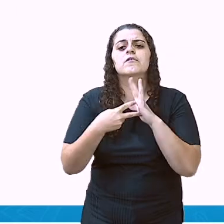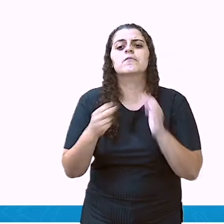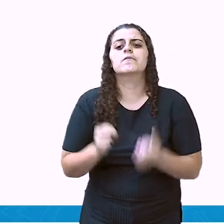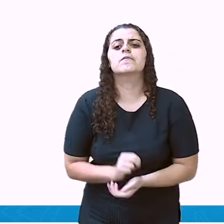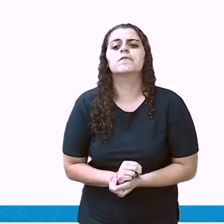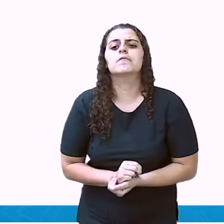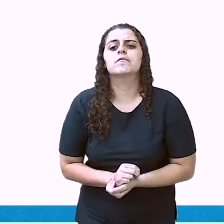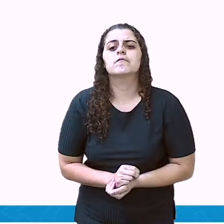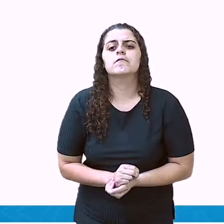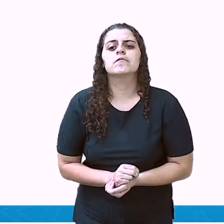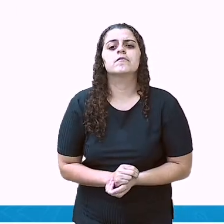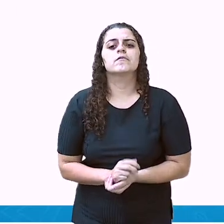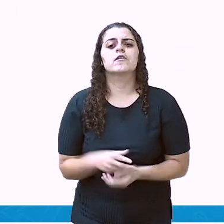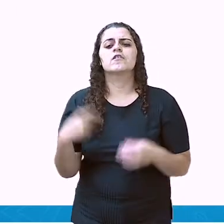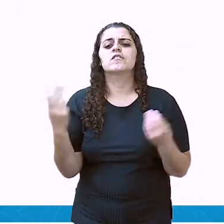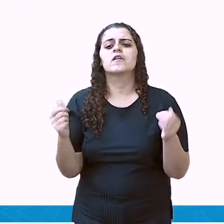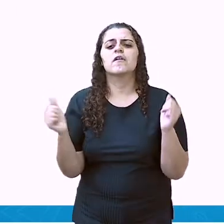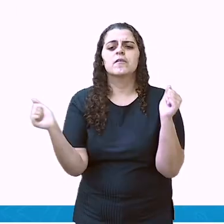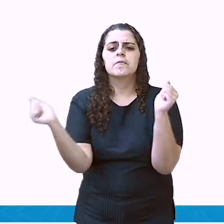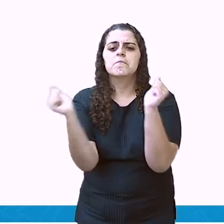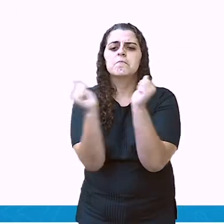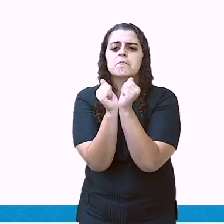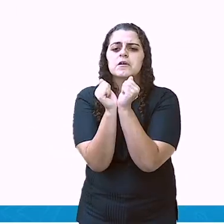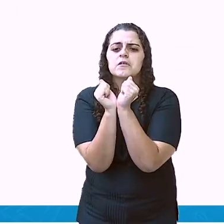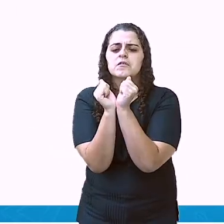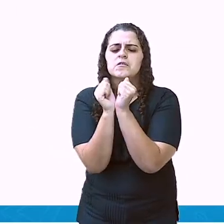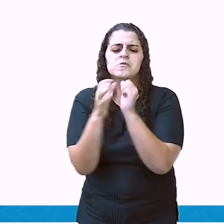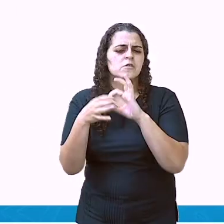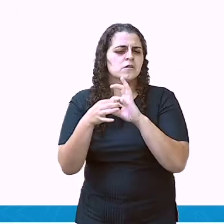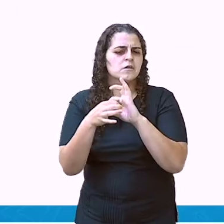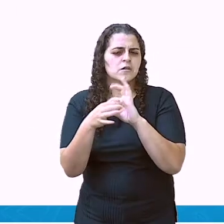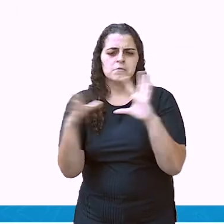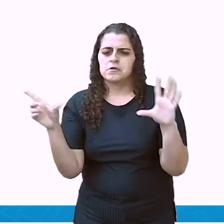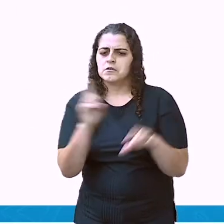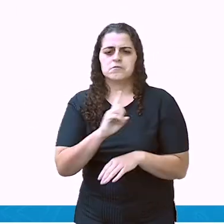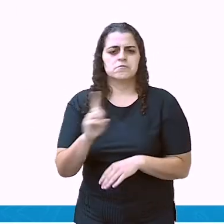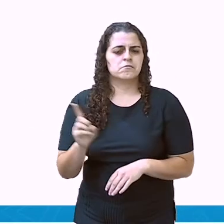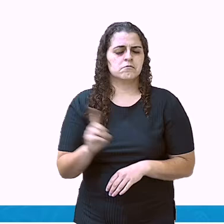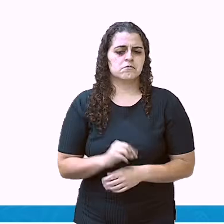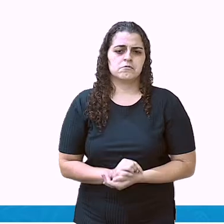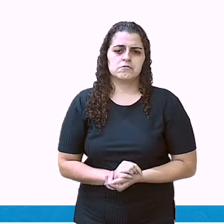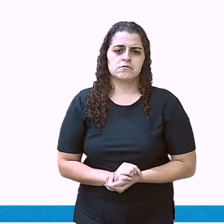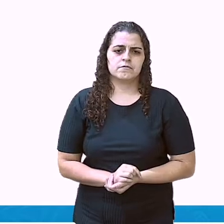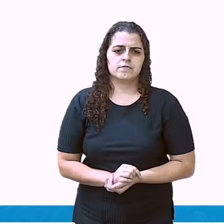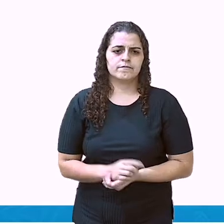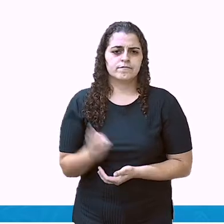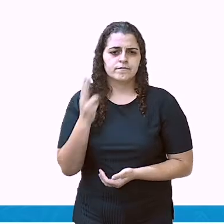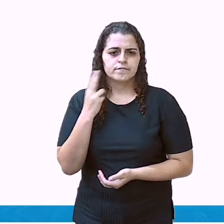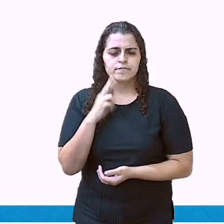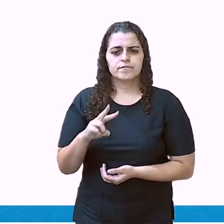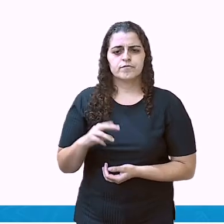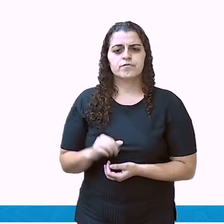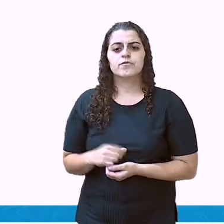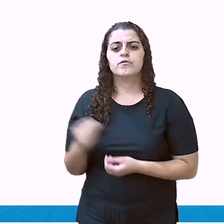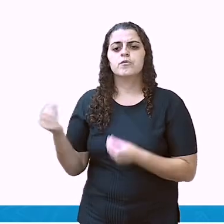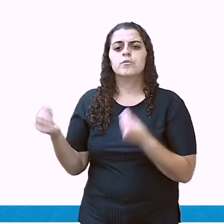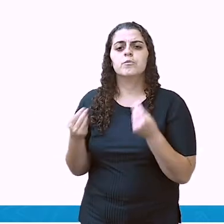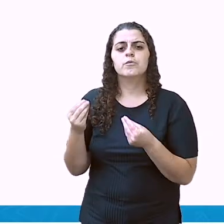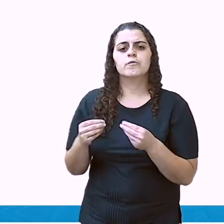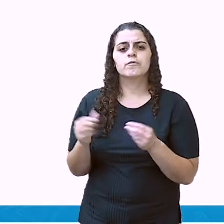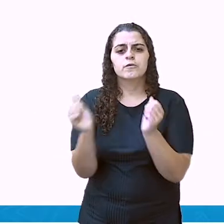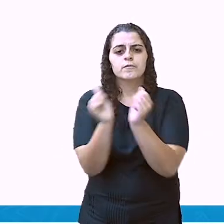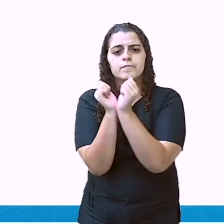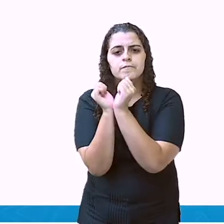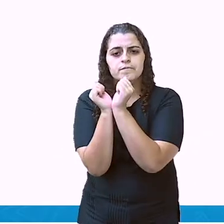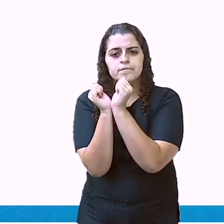quê? Ele estava preso, ele não tinha liberdade, né? Então, olha só, o que foi a